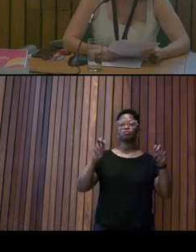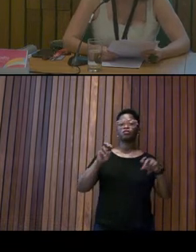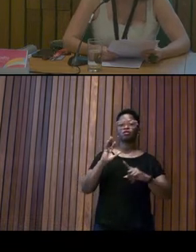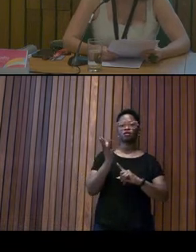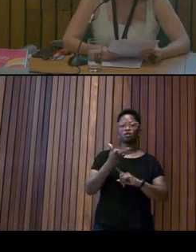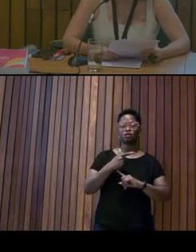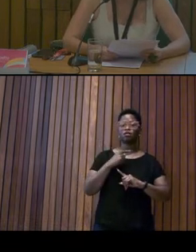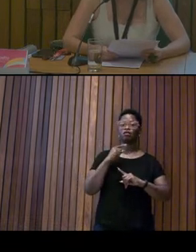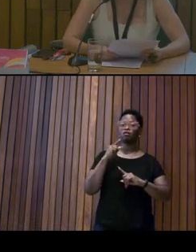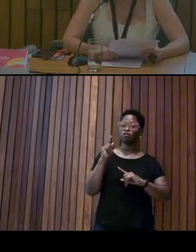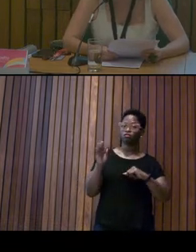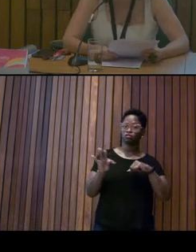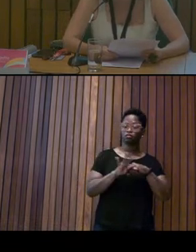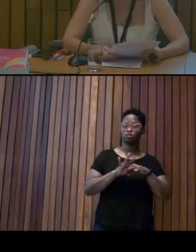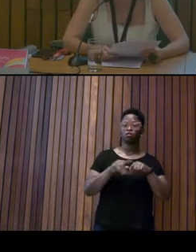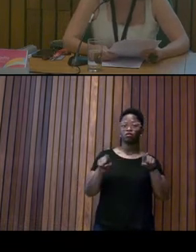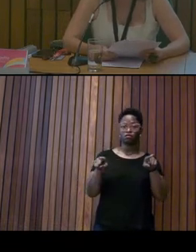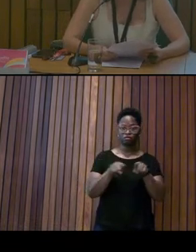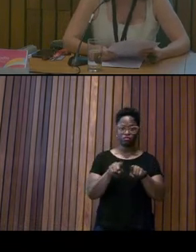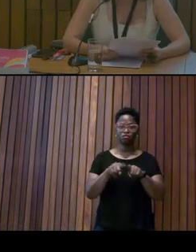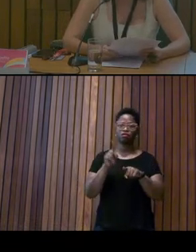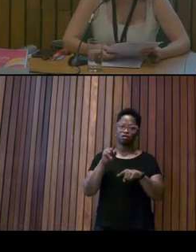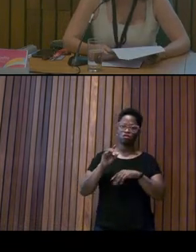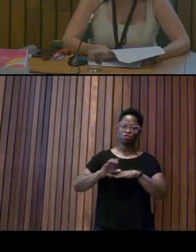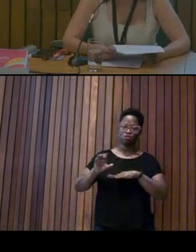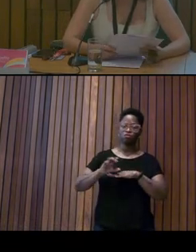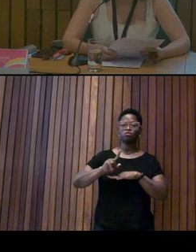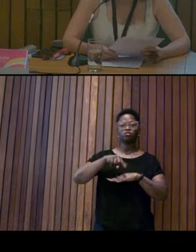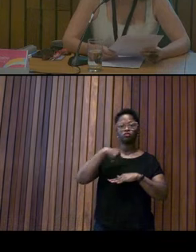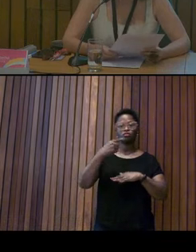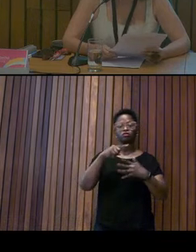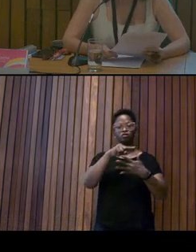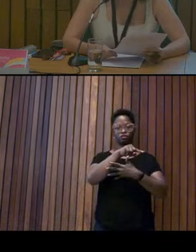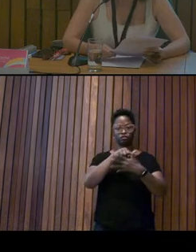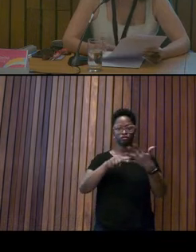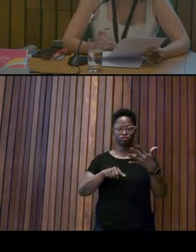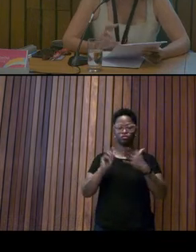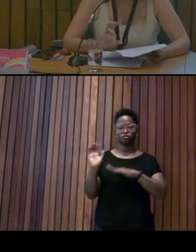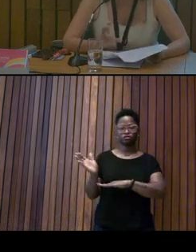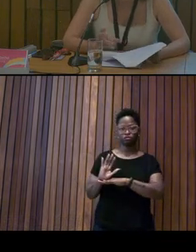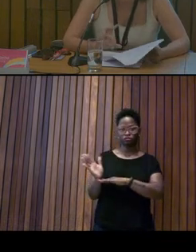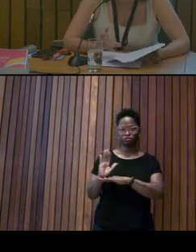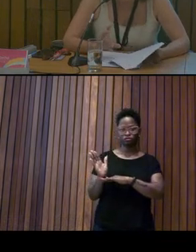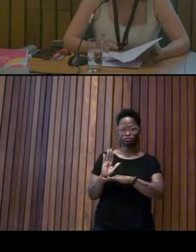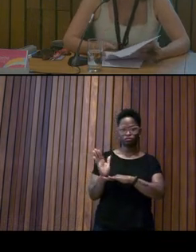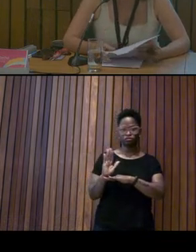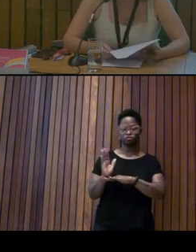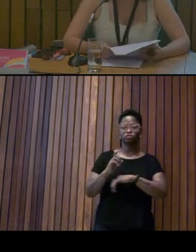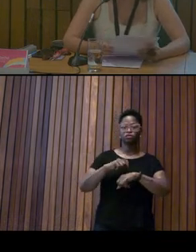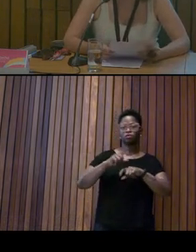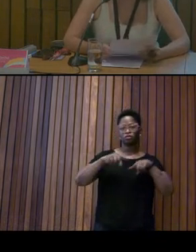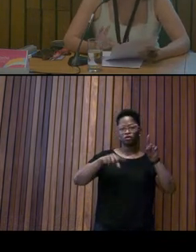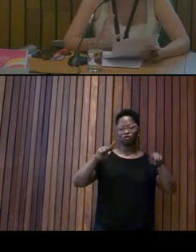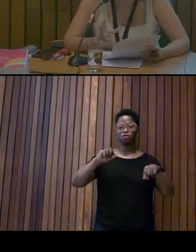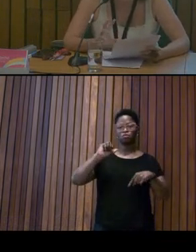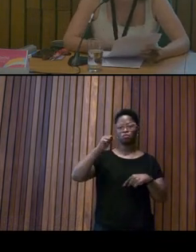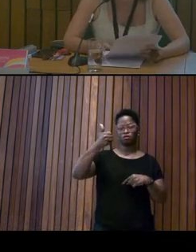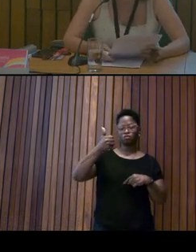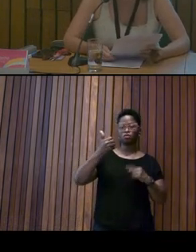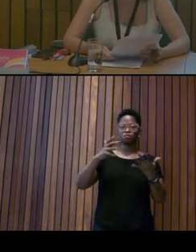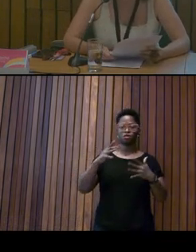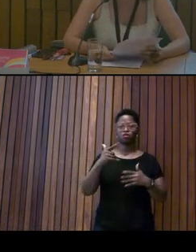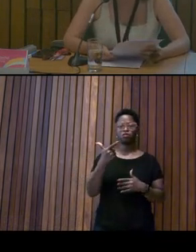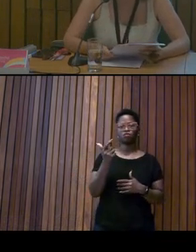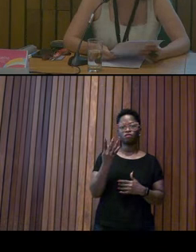Arte e a Técnica do Afresco, o Curso. Depois nós vamos ter 5 filmes com tempos variados. O primeiro tem em torno de